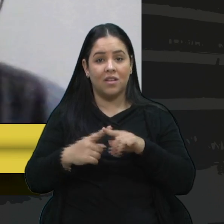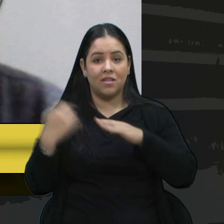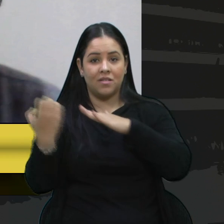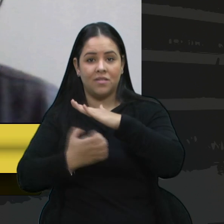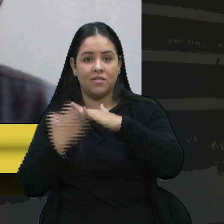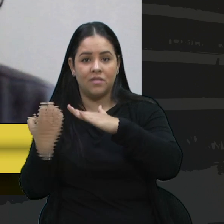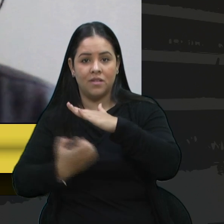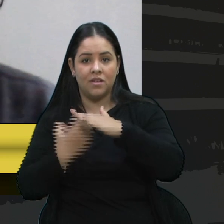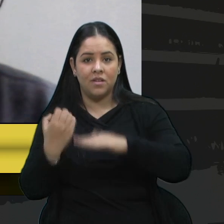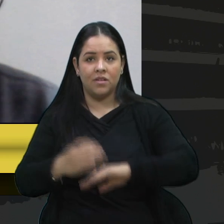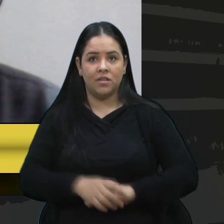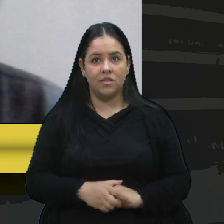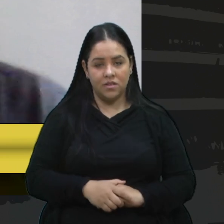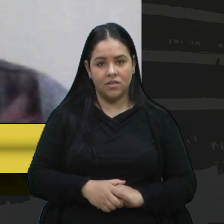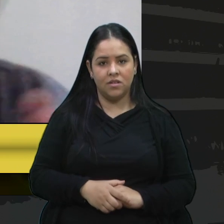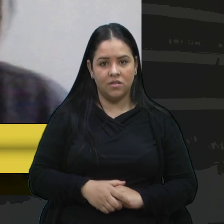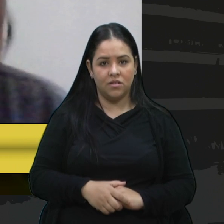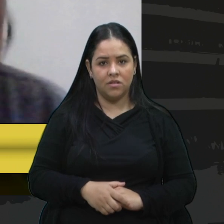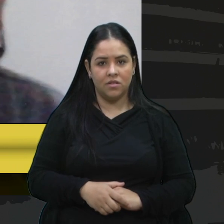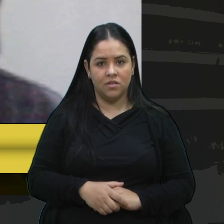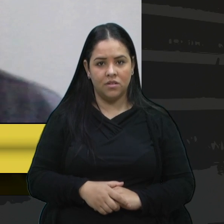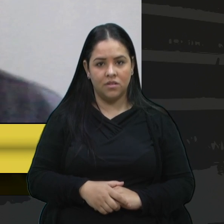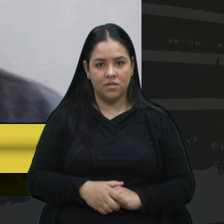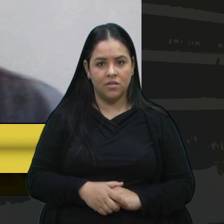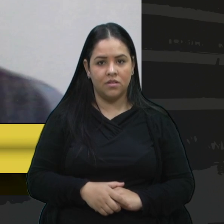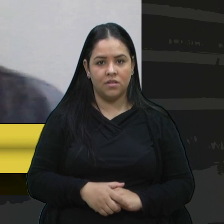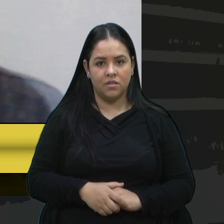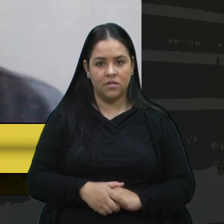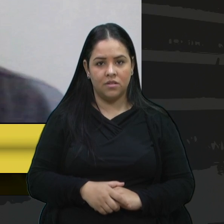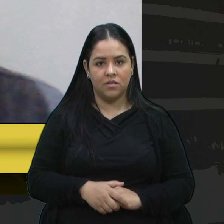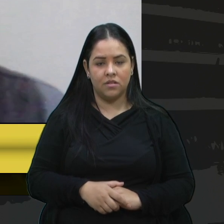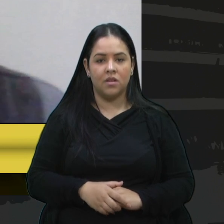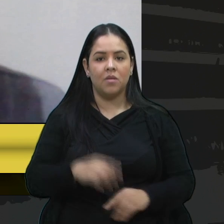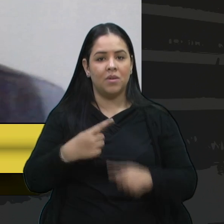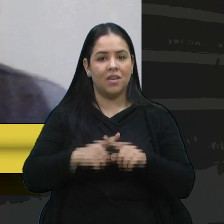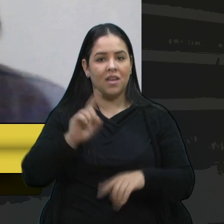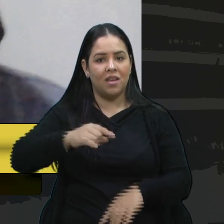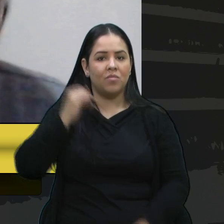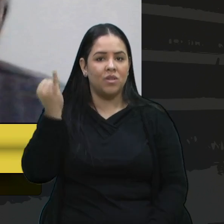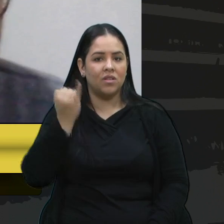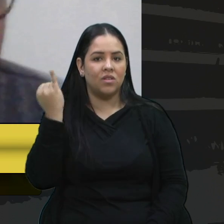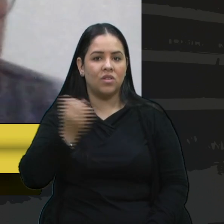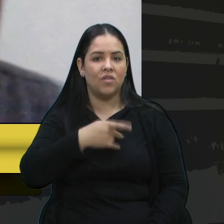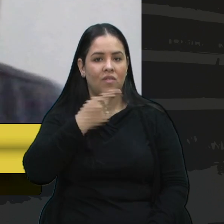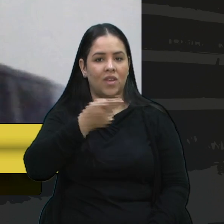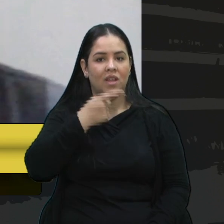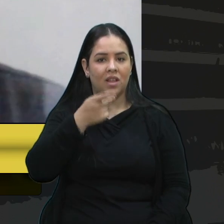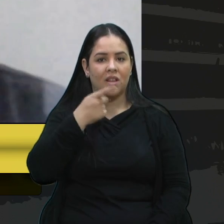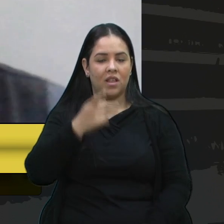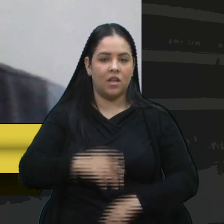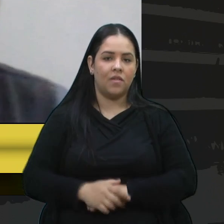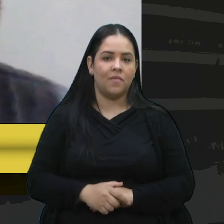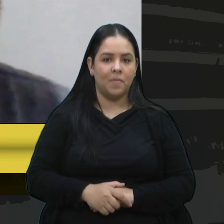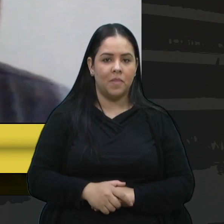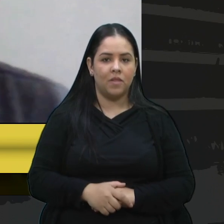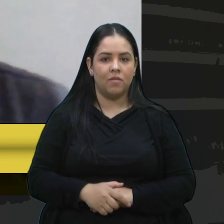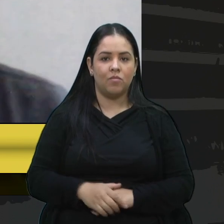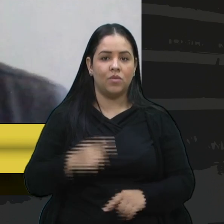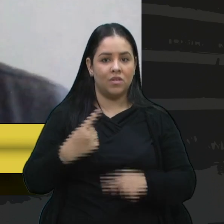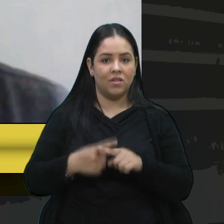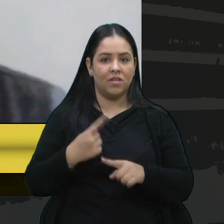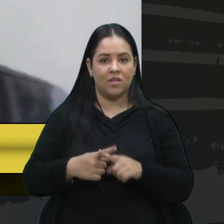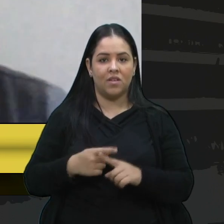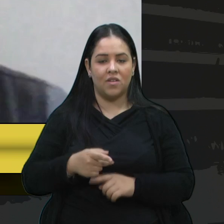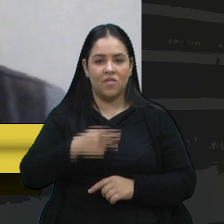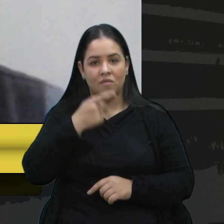sindicatos. E é isso que está posto, e é importante destacar aqui, quando se fala e quando se ataca